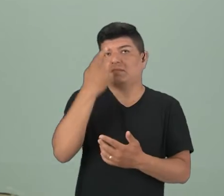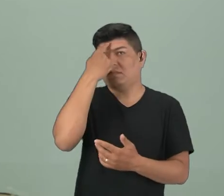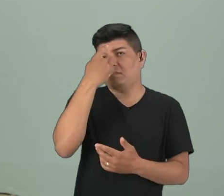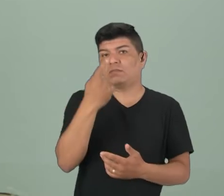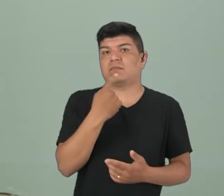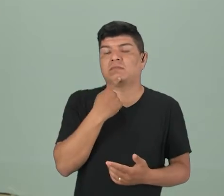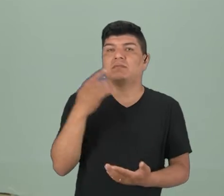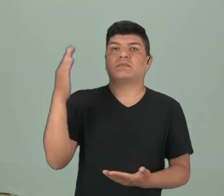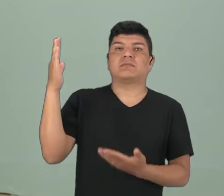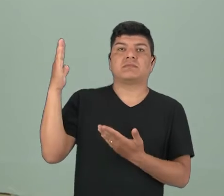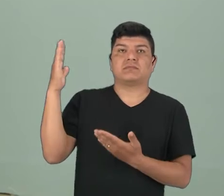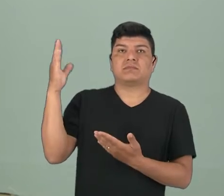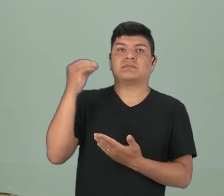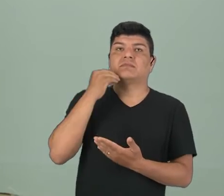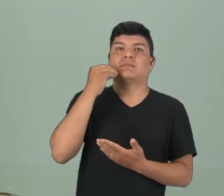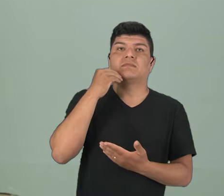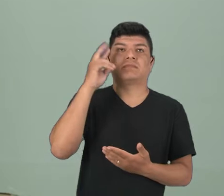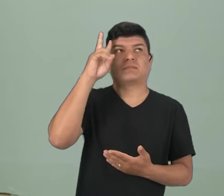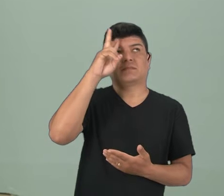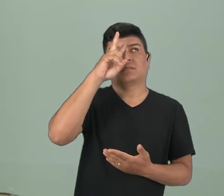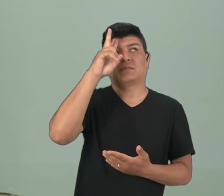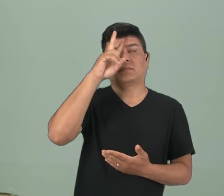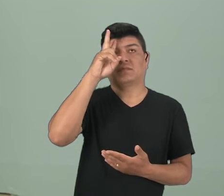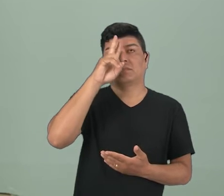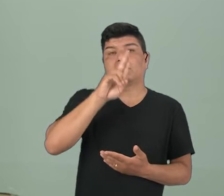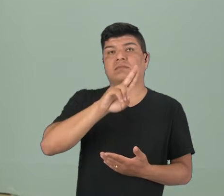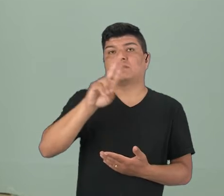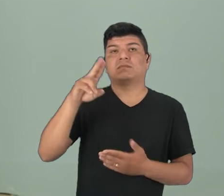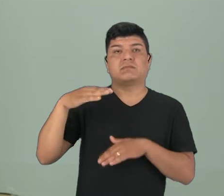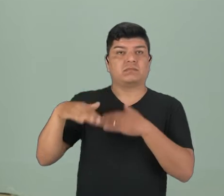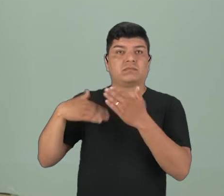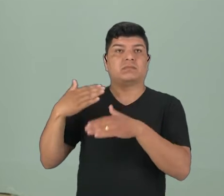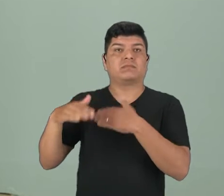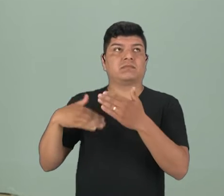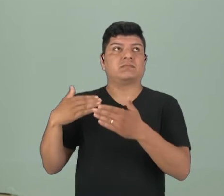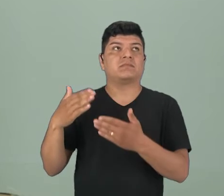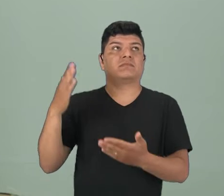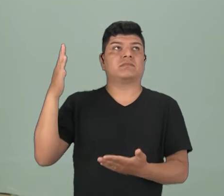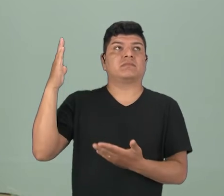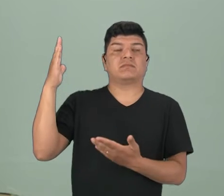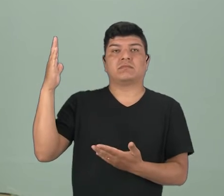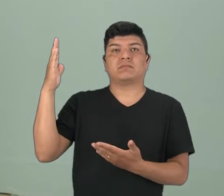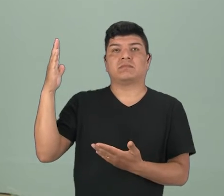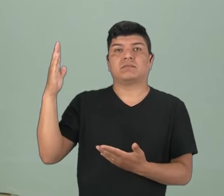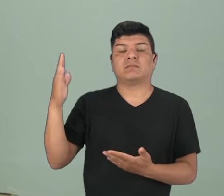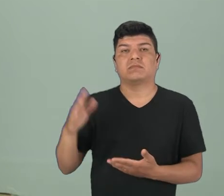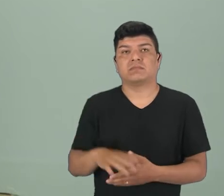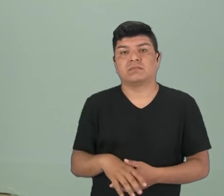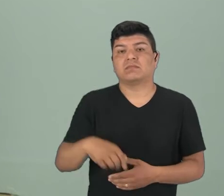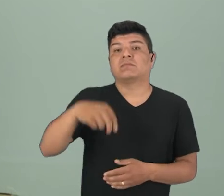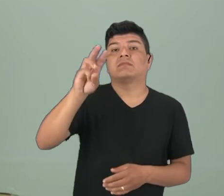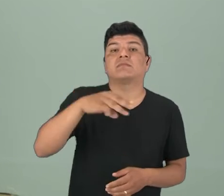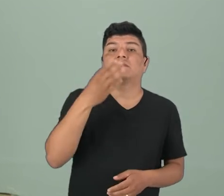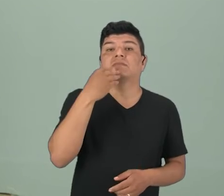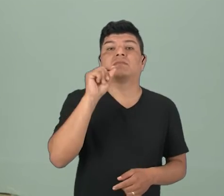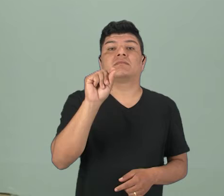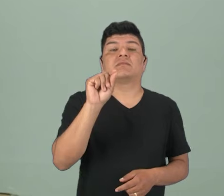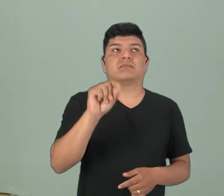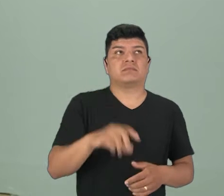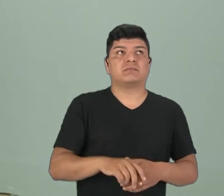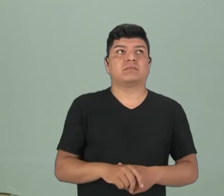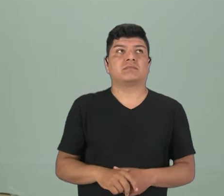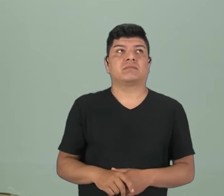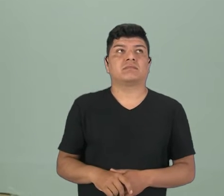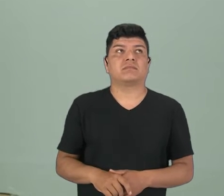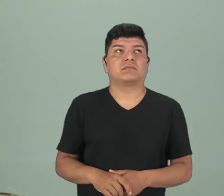aqui, para a gente tentar lembrar, ó, o nome desse processo. Entender essa relação aqui, quem come o quê? Só um pouquinho que grudou